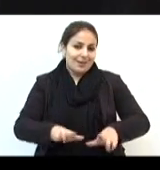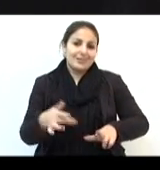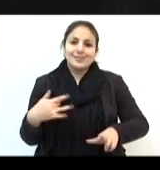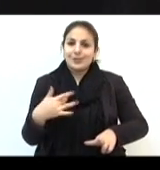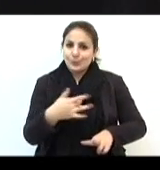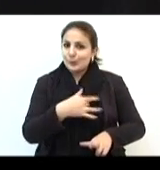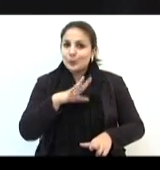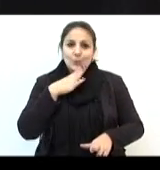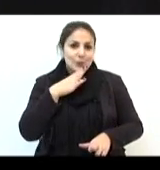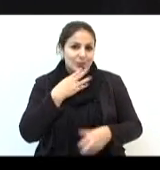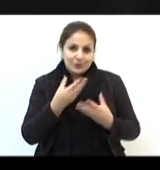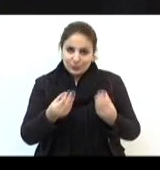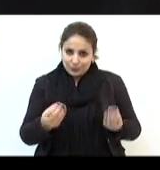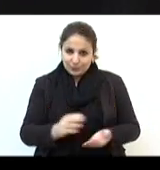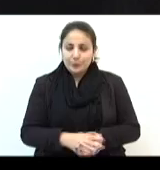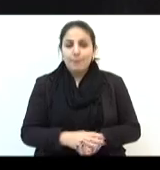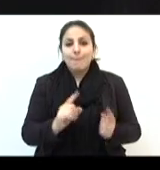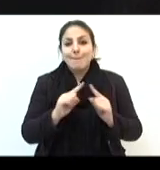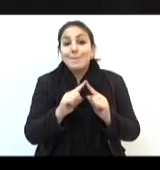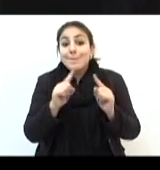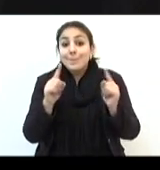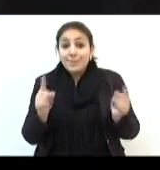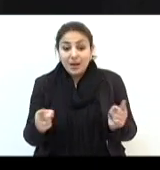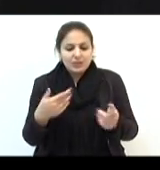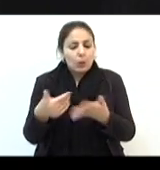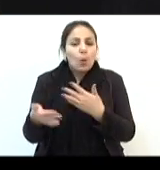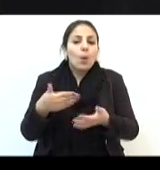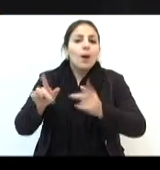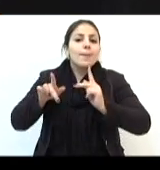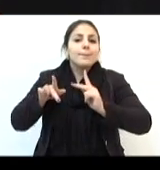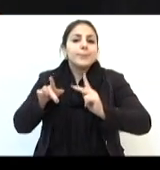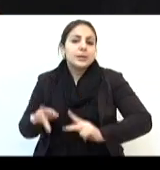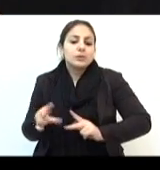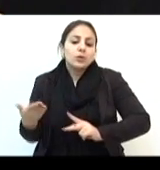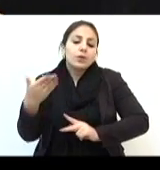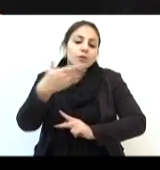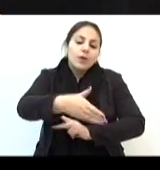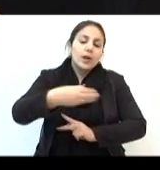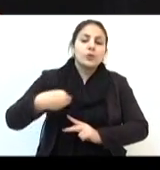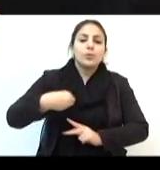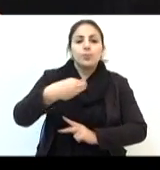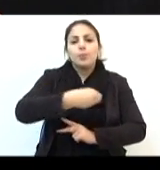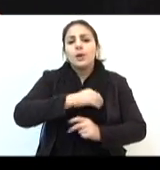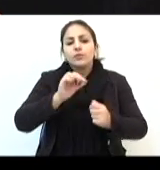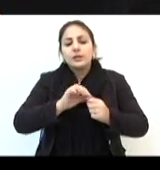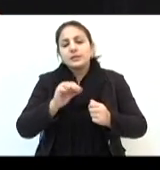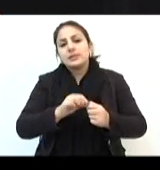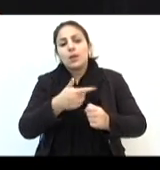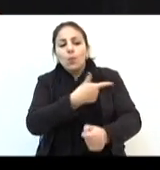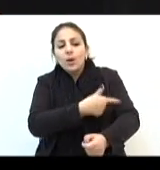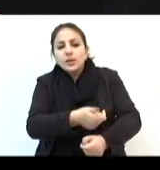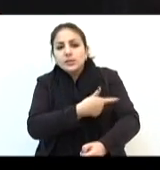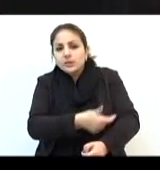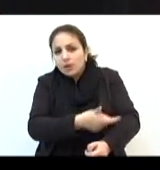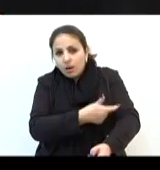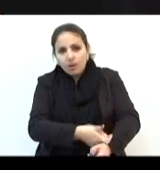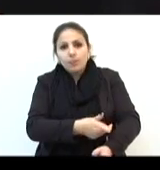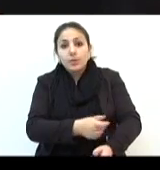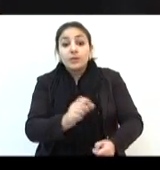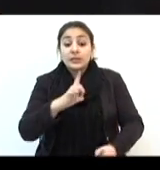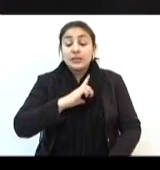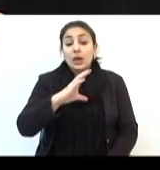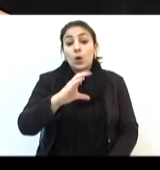da saúde, mas qualquer um de nós que vai no médico e que vai fazer um exame cardíaco, um exame de sangue, que vai